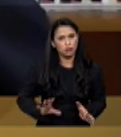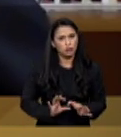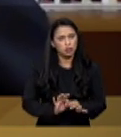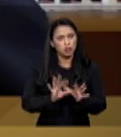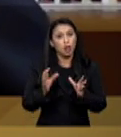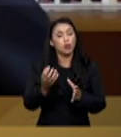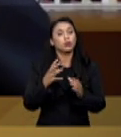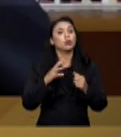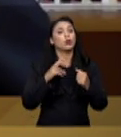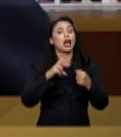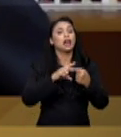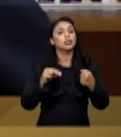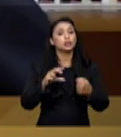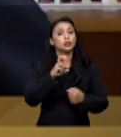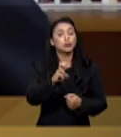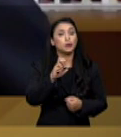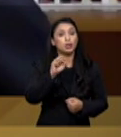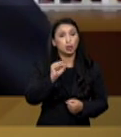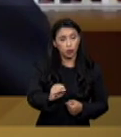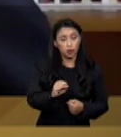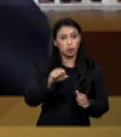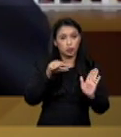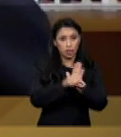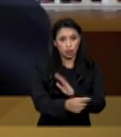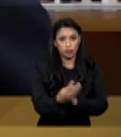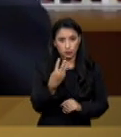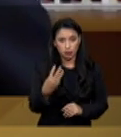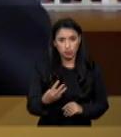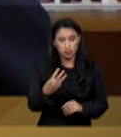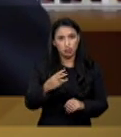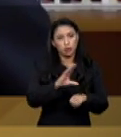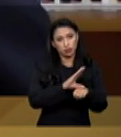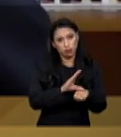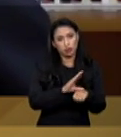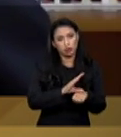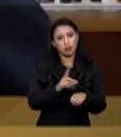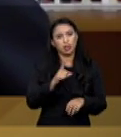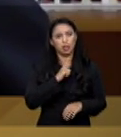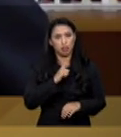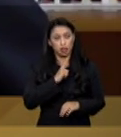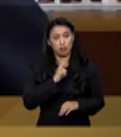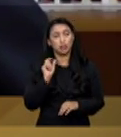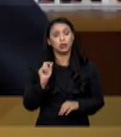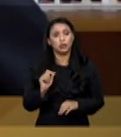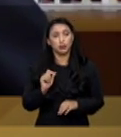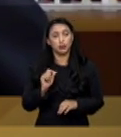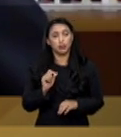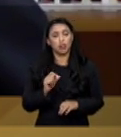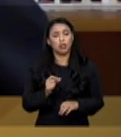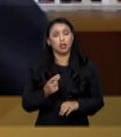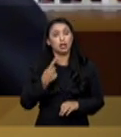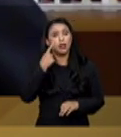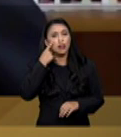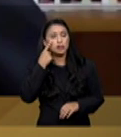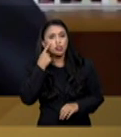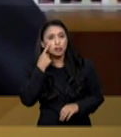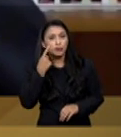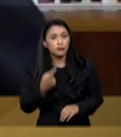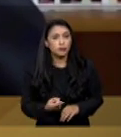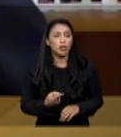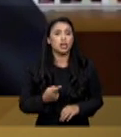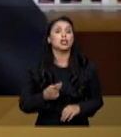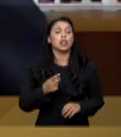pelo artigo 58, parágrafo 3º da Constituição e que lhes confere a prerrogativa de ver